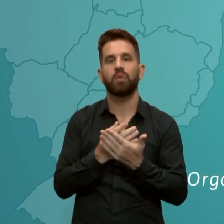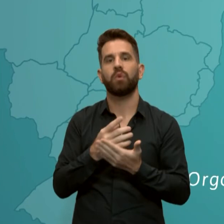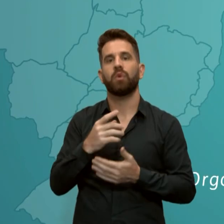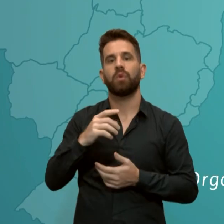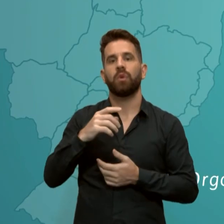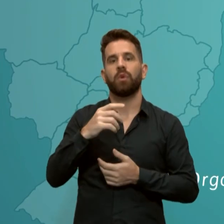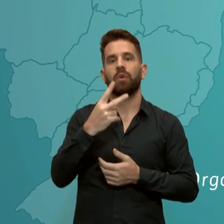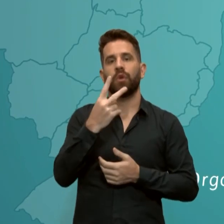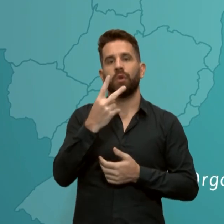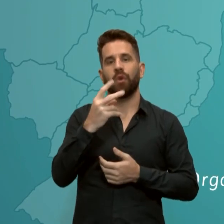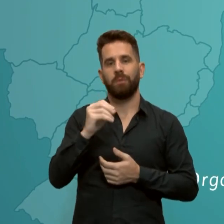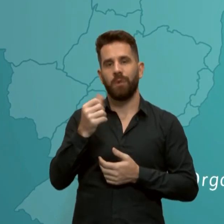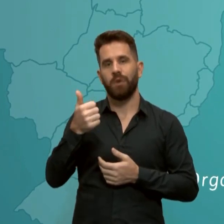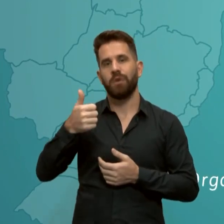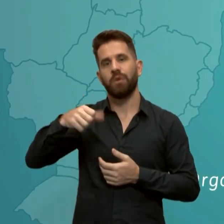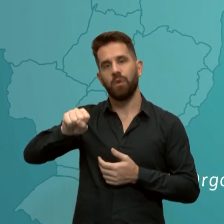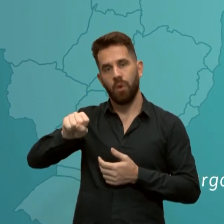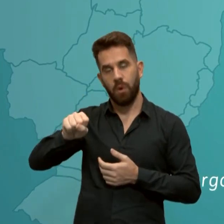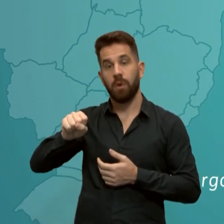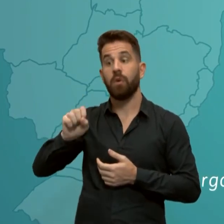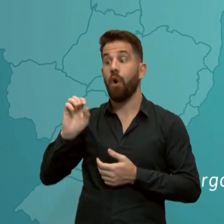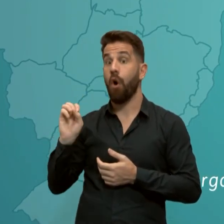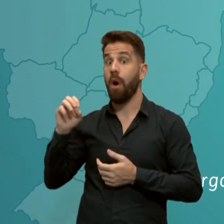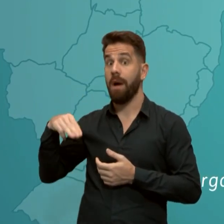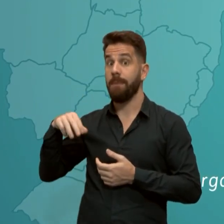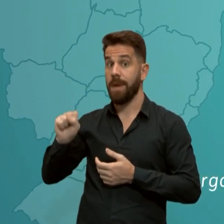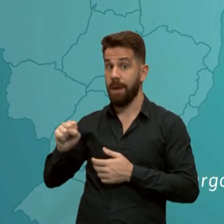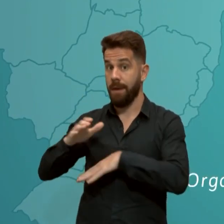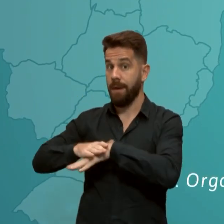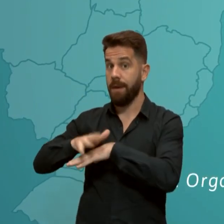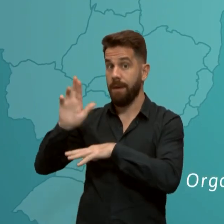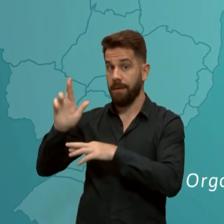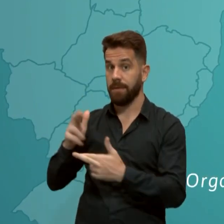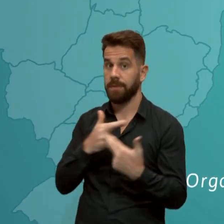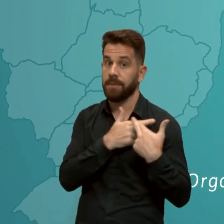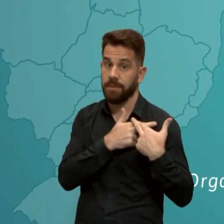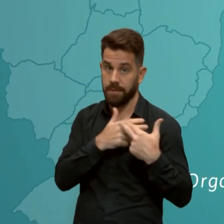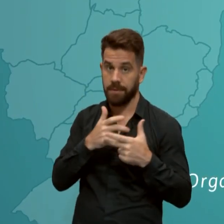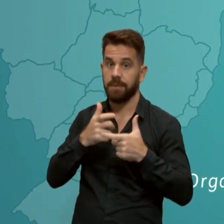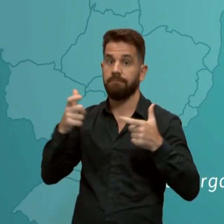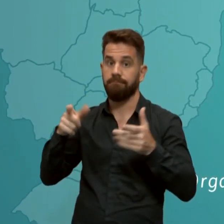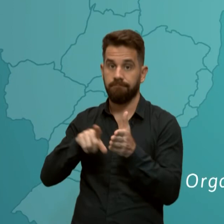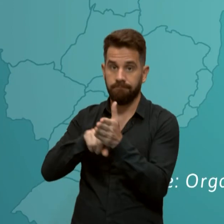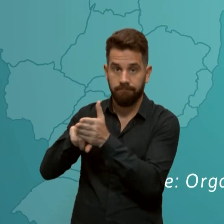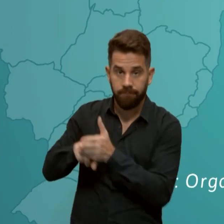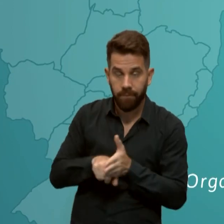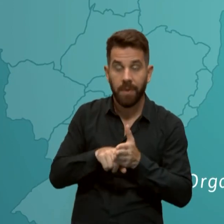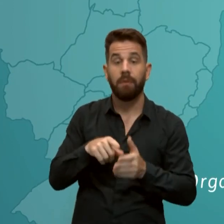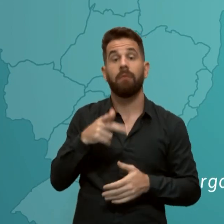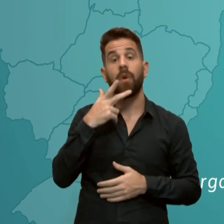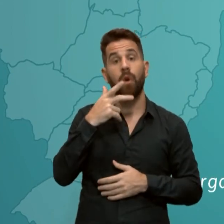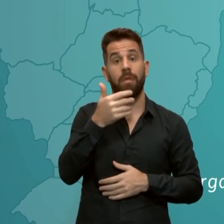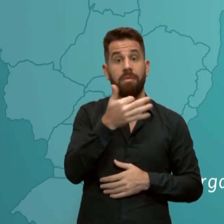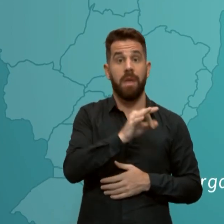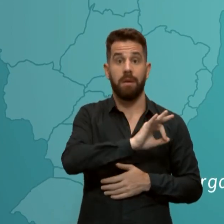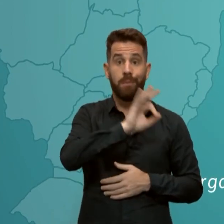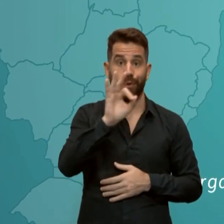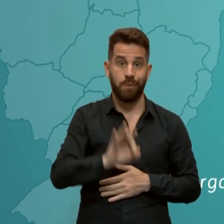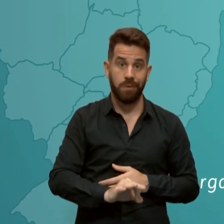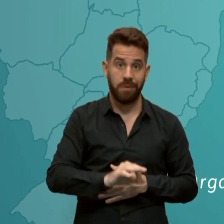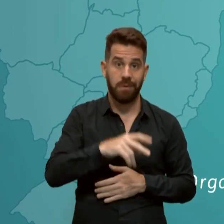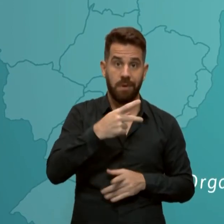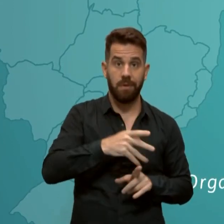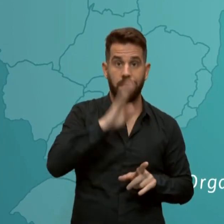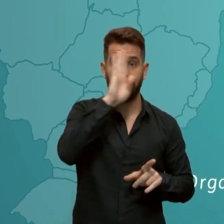Saúde. Os dados mostram que quase 10% da população brasileira manifesta quadro de ansiedade. Praticamente 8%